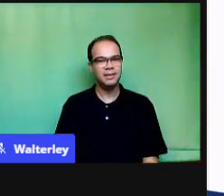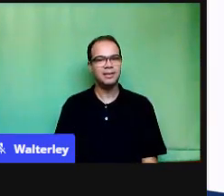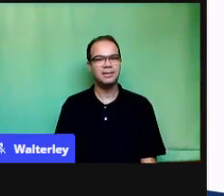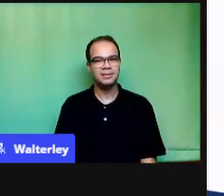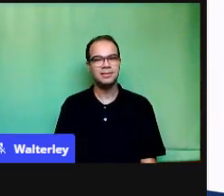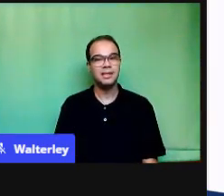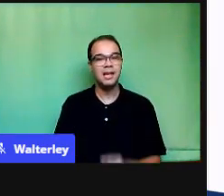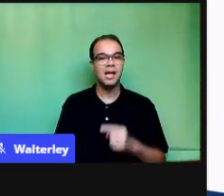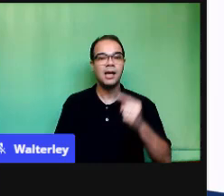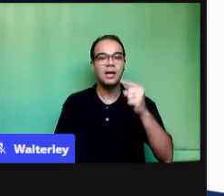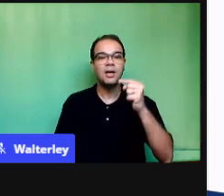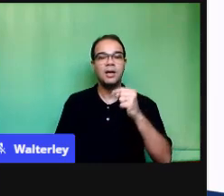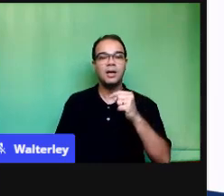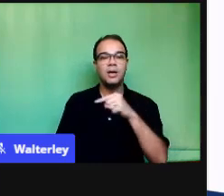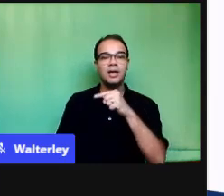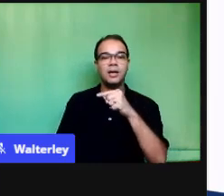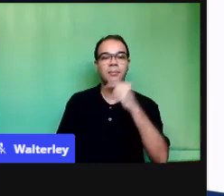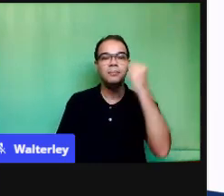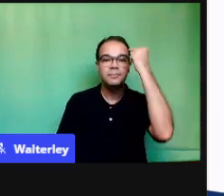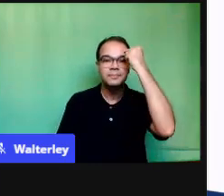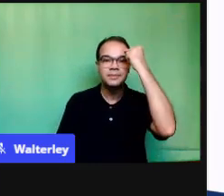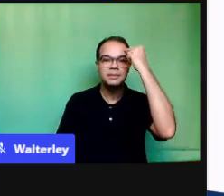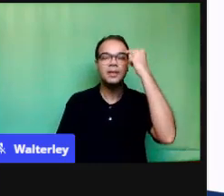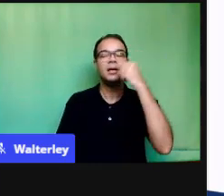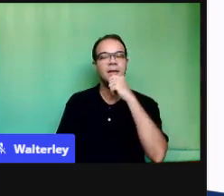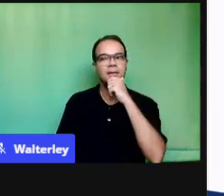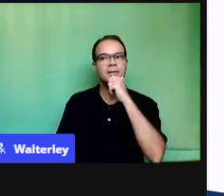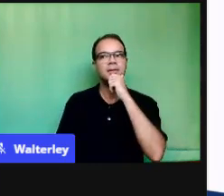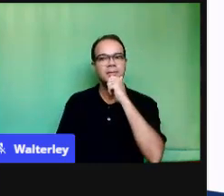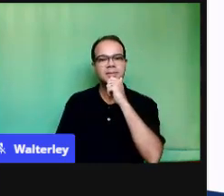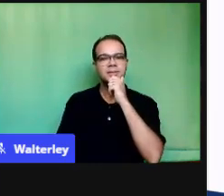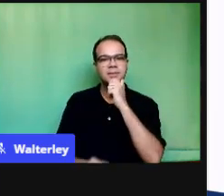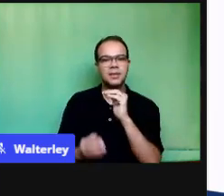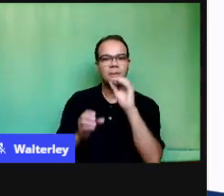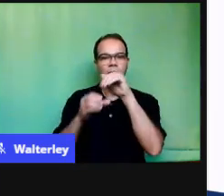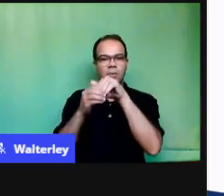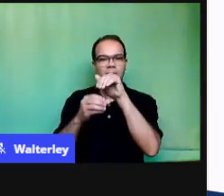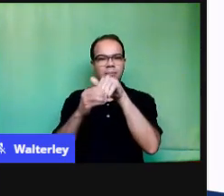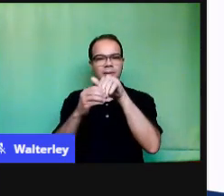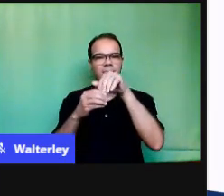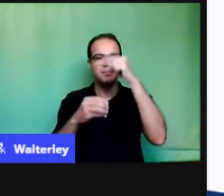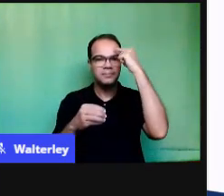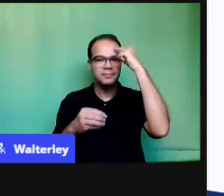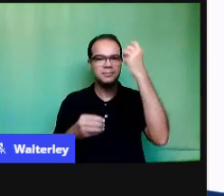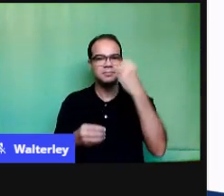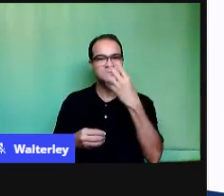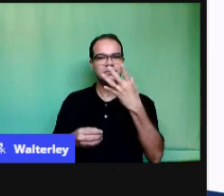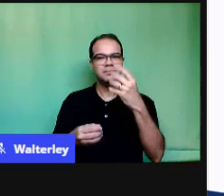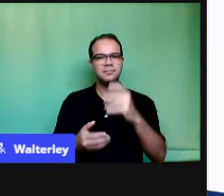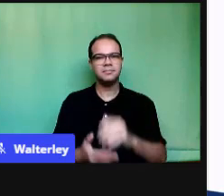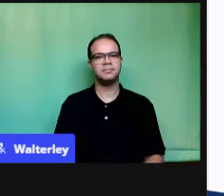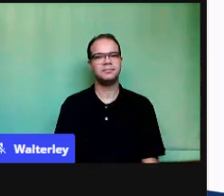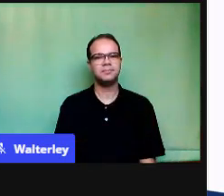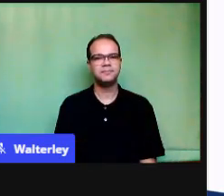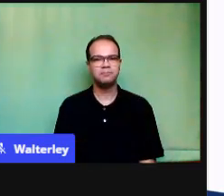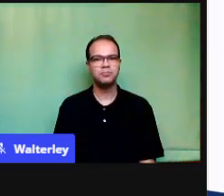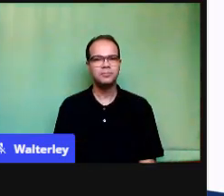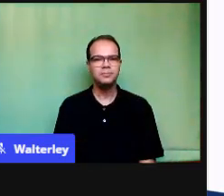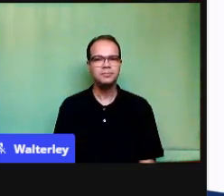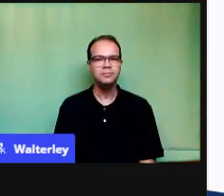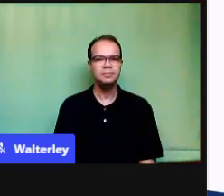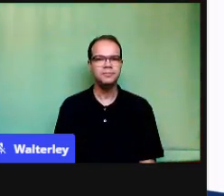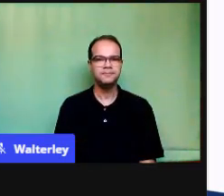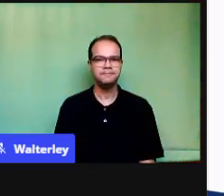em relação ao humano. E lá na frente, isso vai tornar todo o processo mais fácil. O próximo, por favor. E aí, a gente